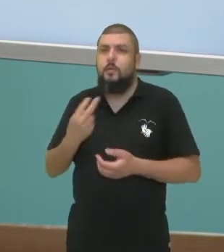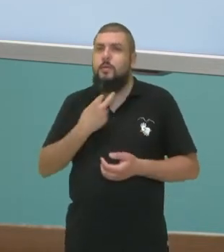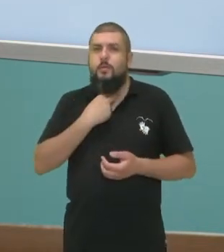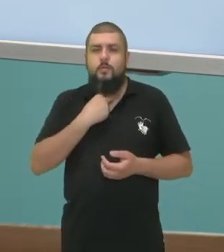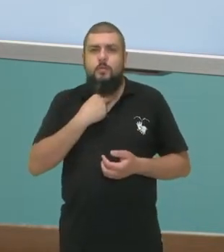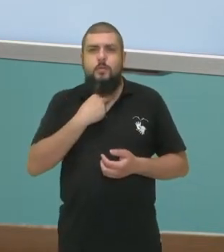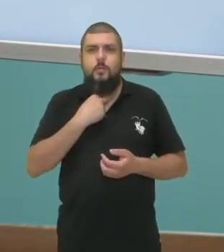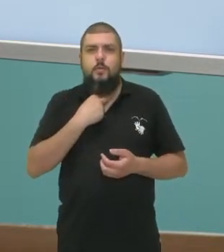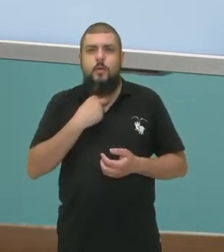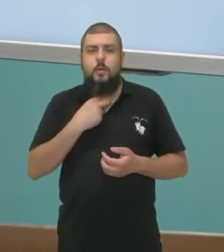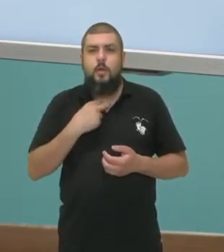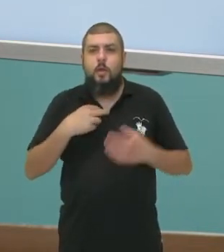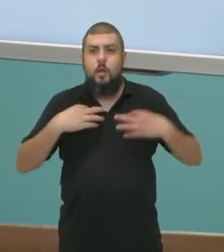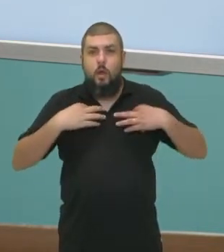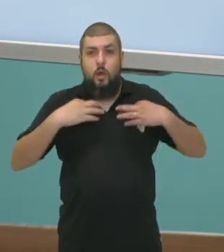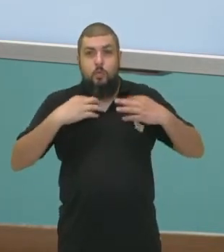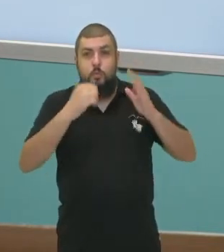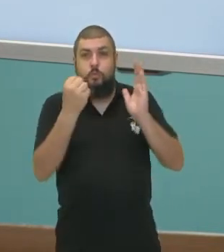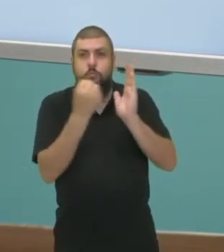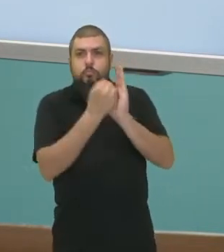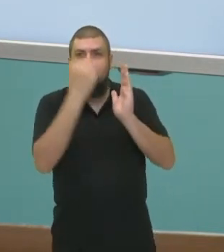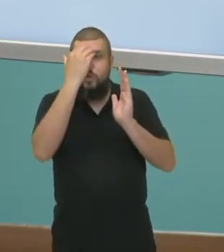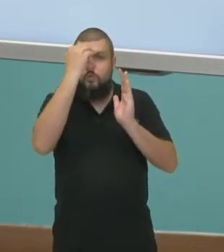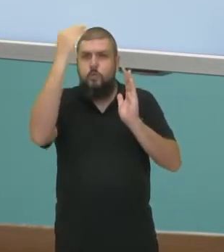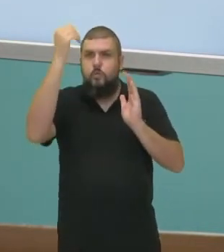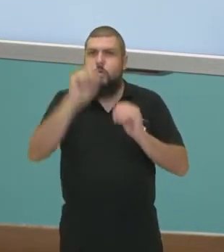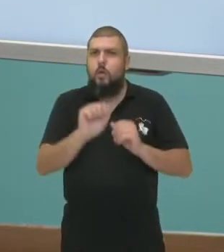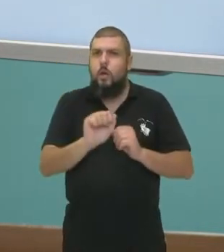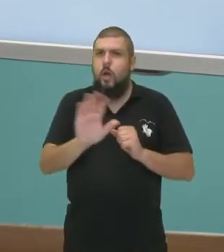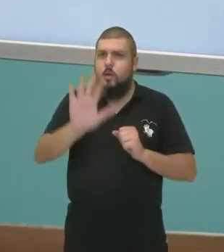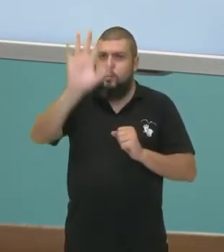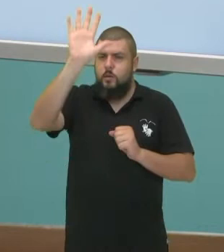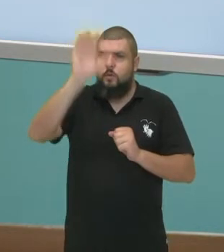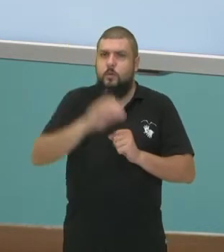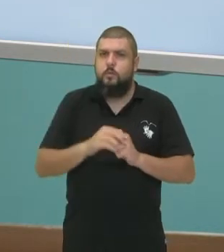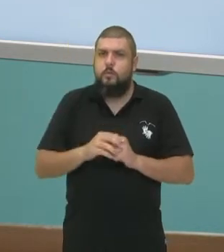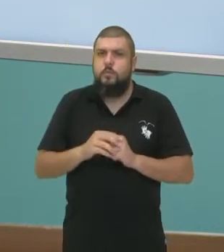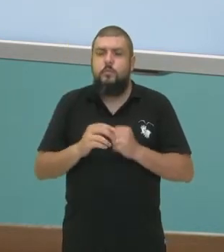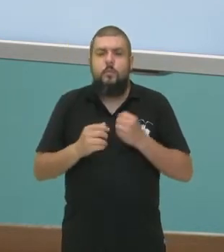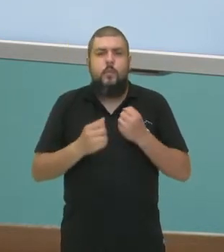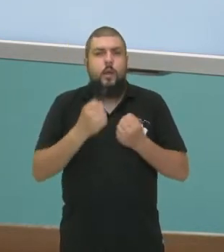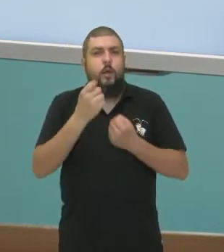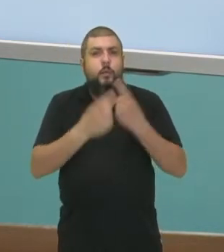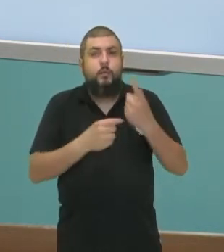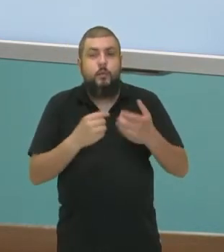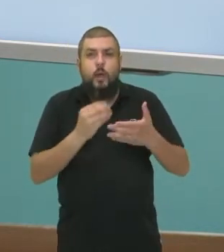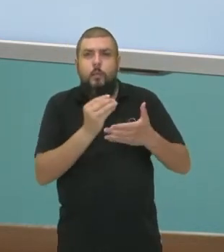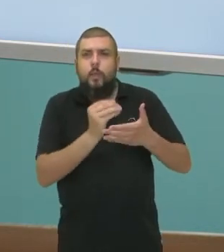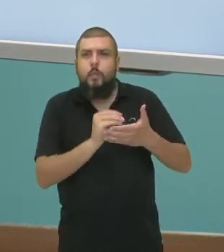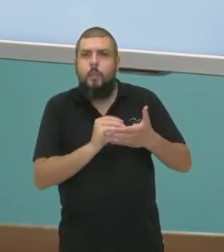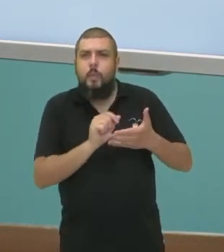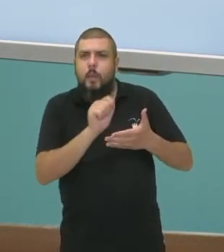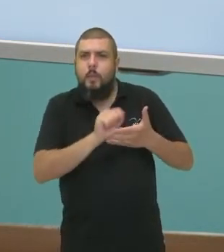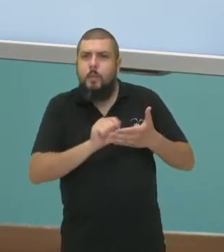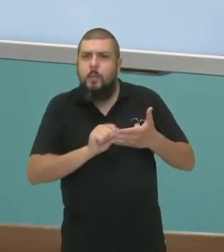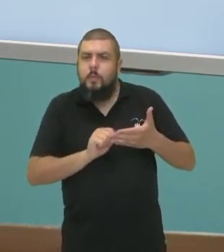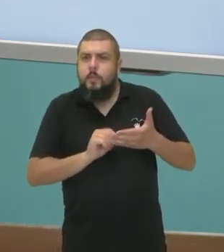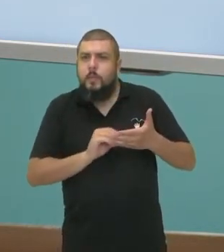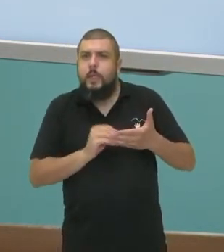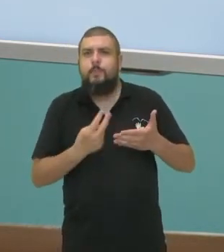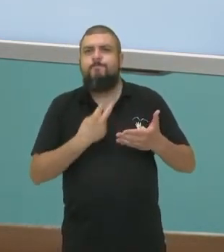porque roupa de marca é cara e às vezes não vai entrar no orçamento dessa família, porque muitas vezes falta,